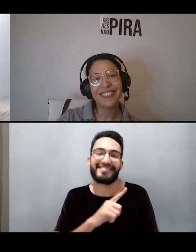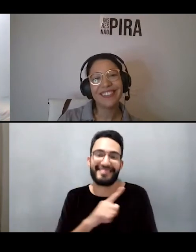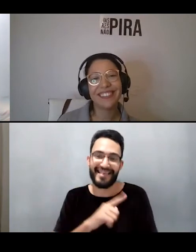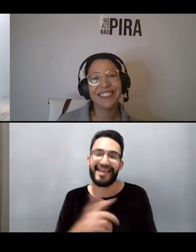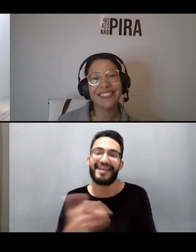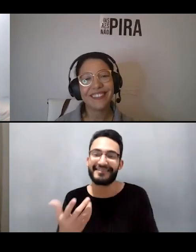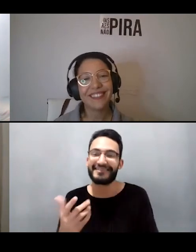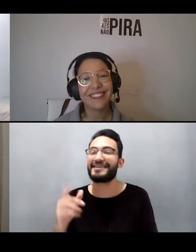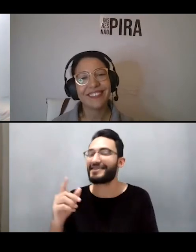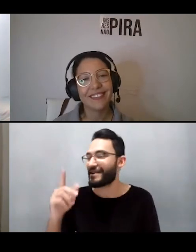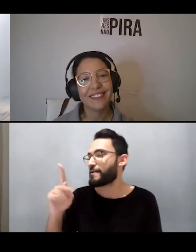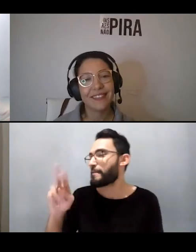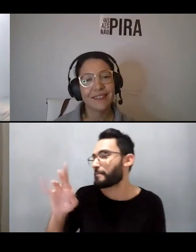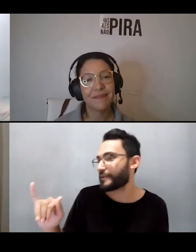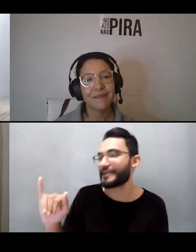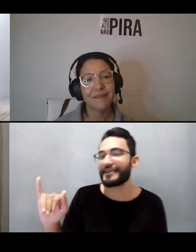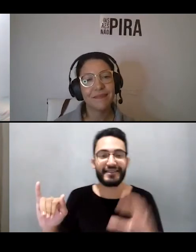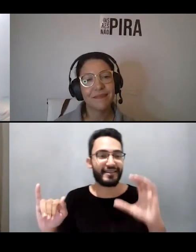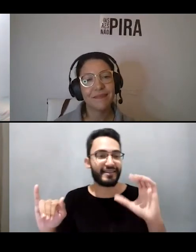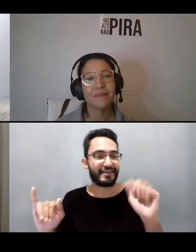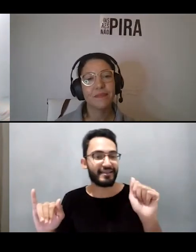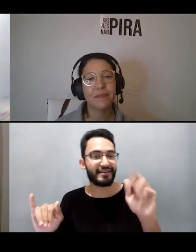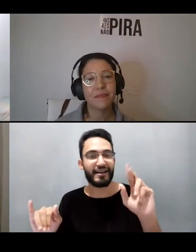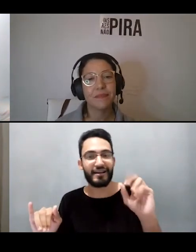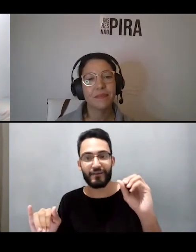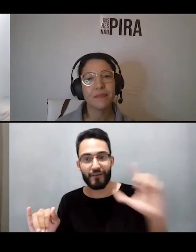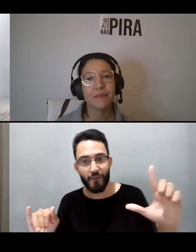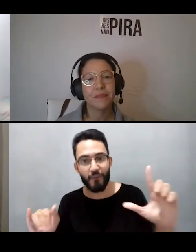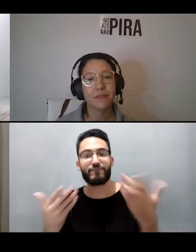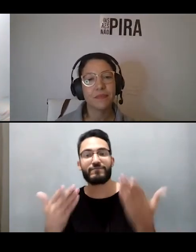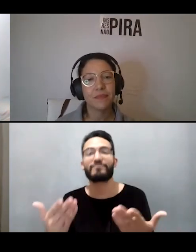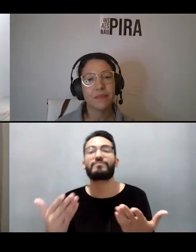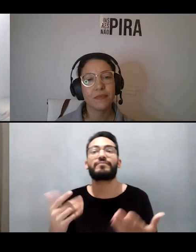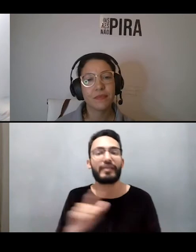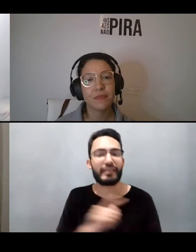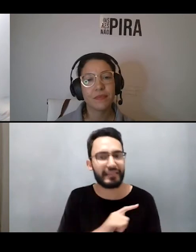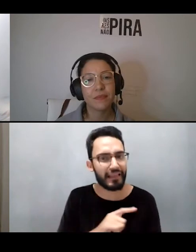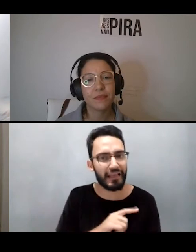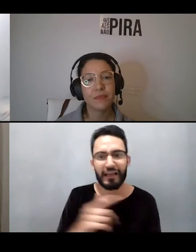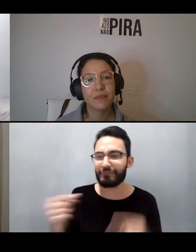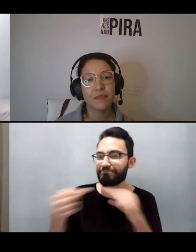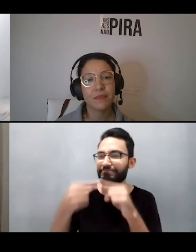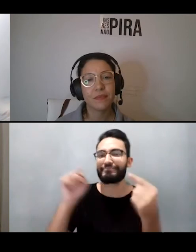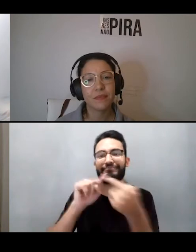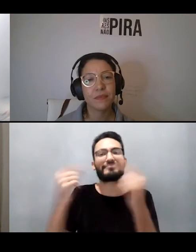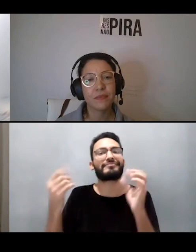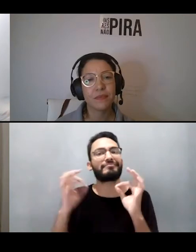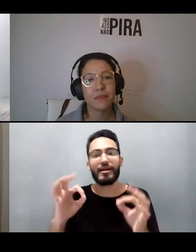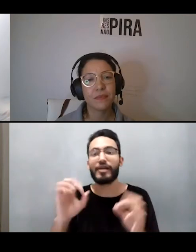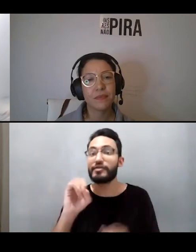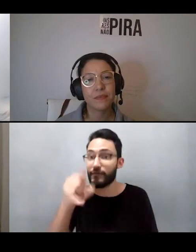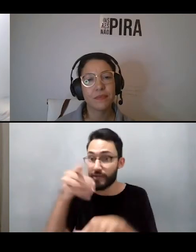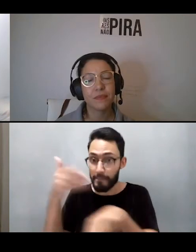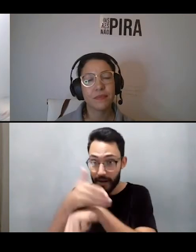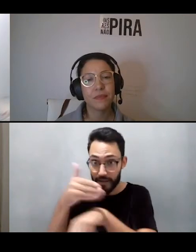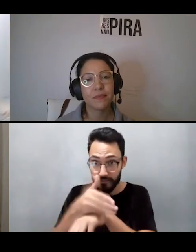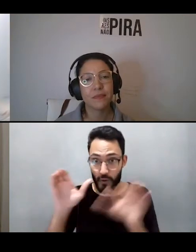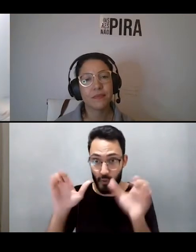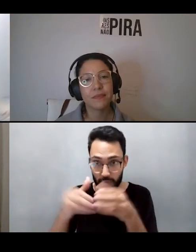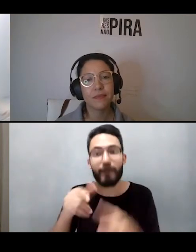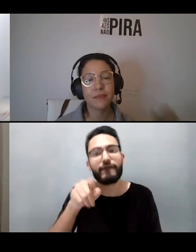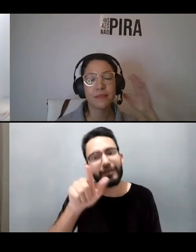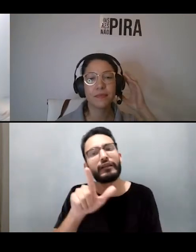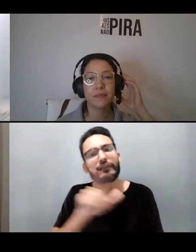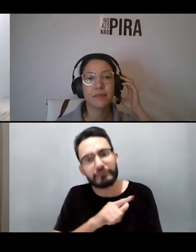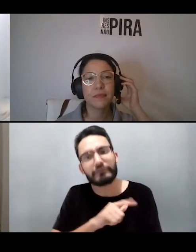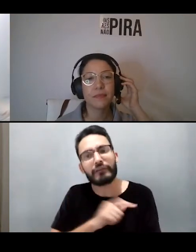a Pri e a Carol. E com isso, né, acho que vale reforçar sobre se você participa de uma comunidade, então que você tenha